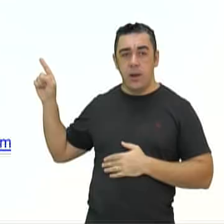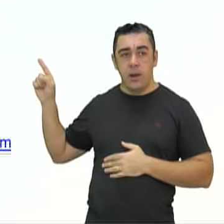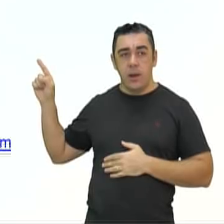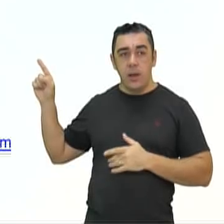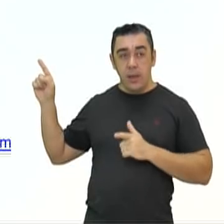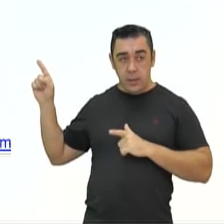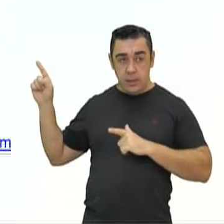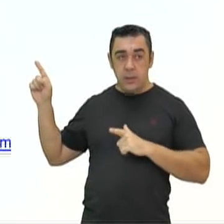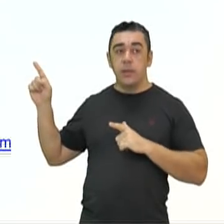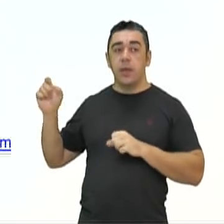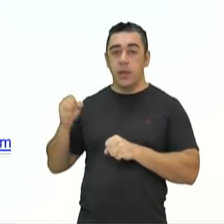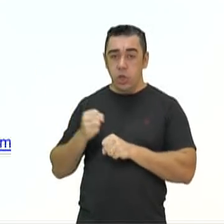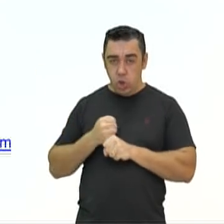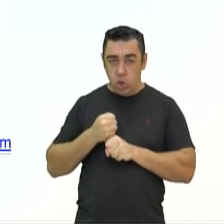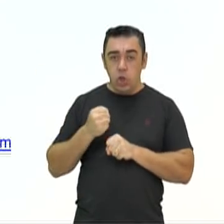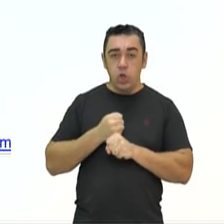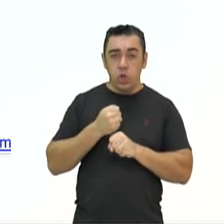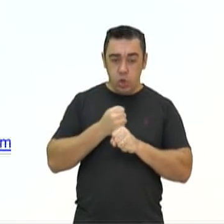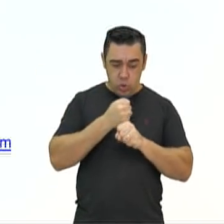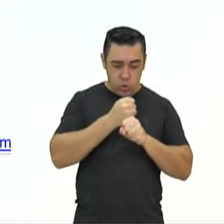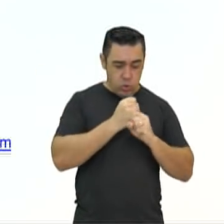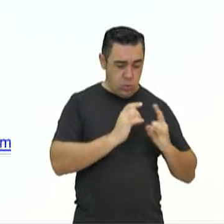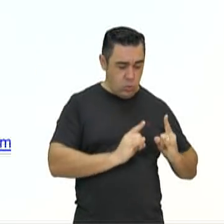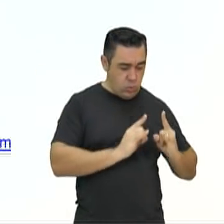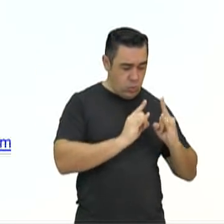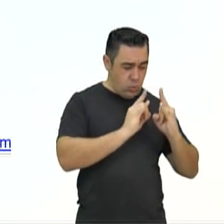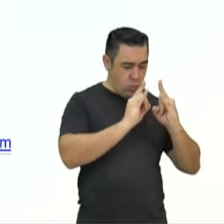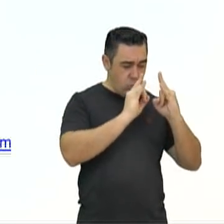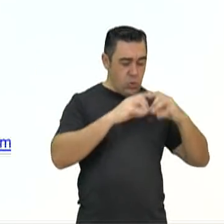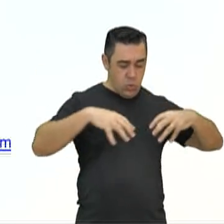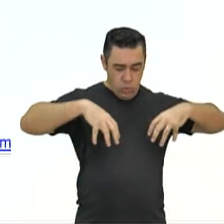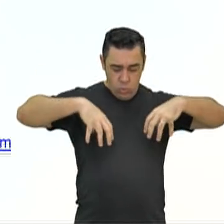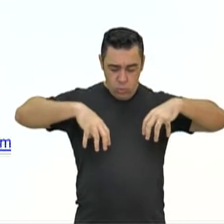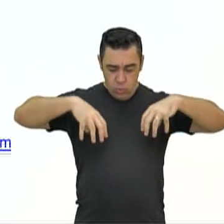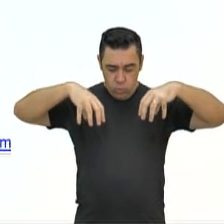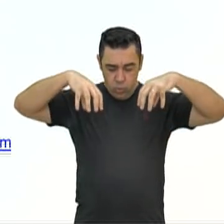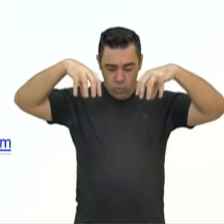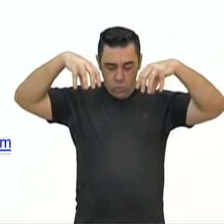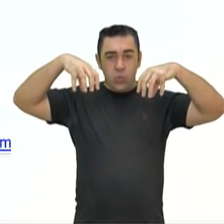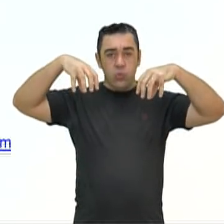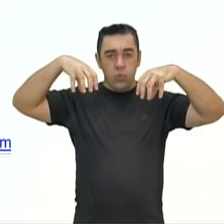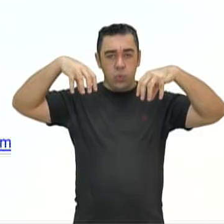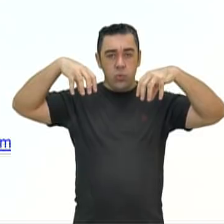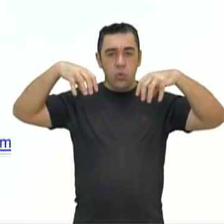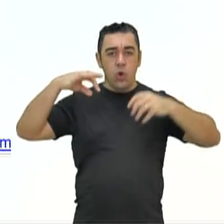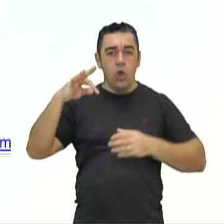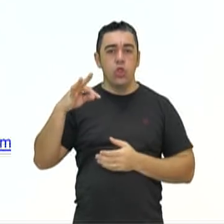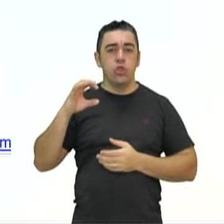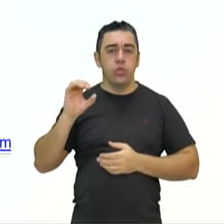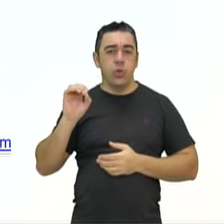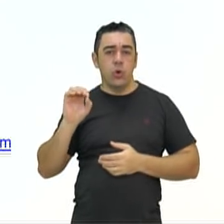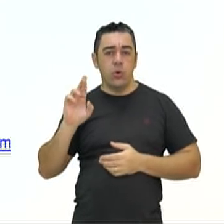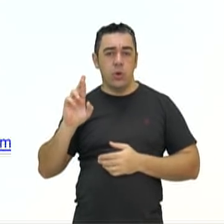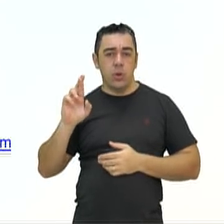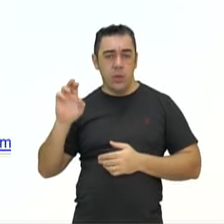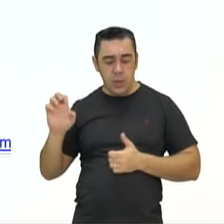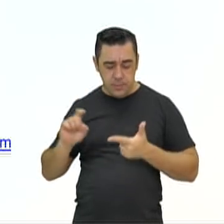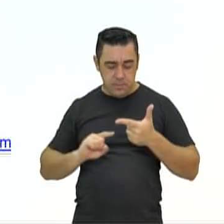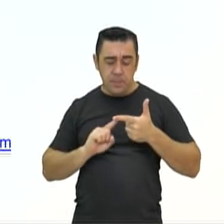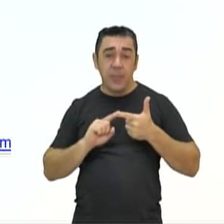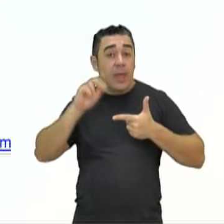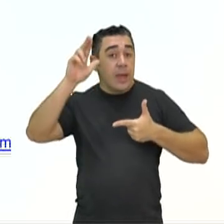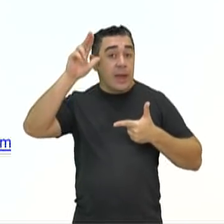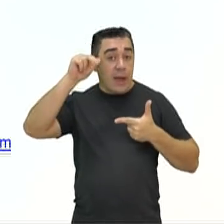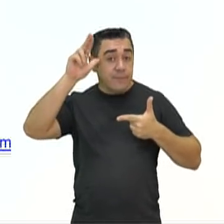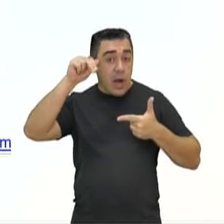os tijolinhos lá, tem até os desenhos de tijolo, que era a torre realmente da época, né? Da época medieval. O cavalo, né? Tinha o